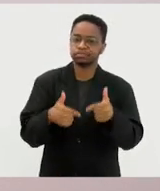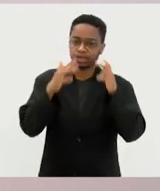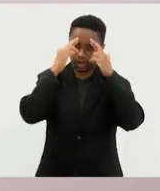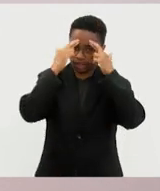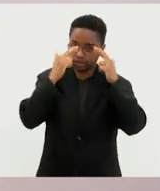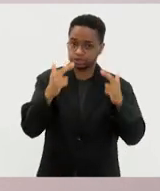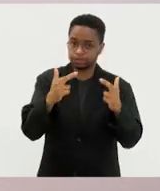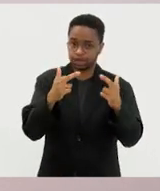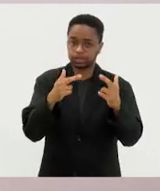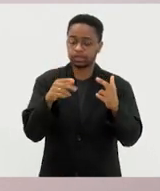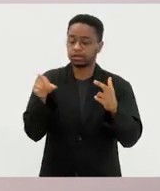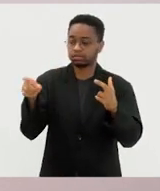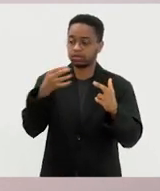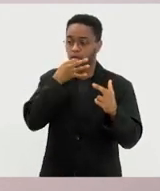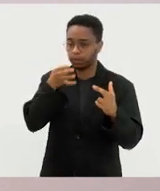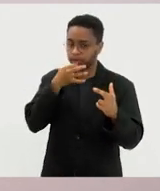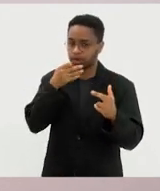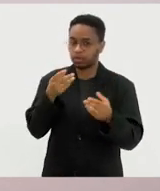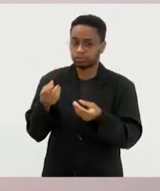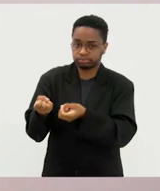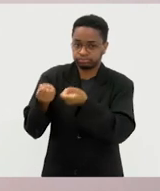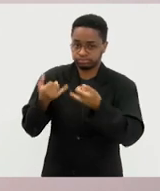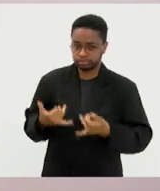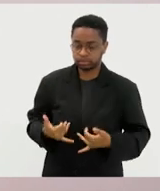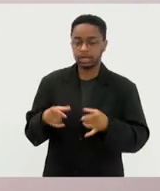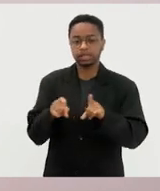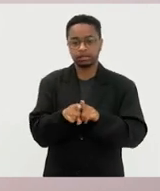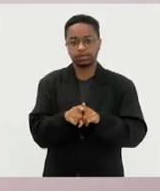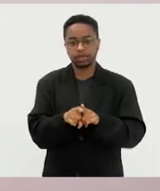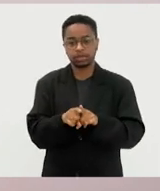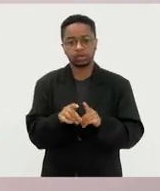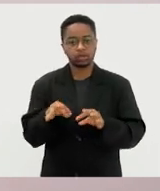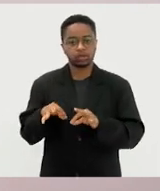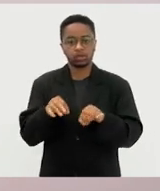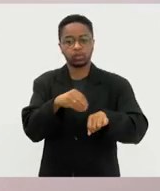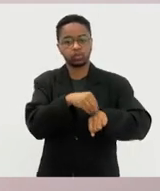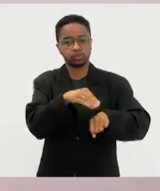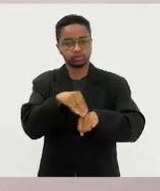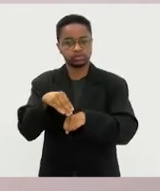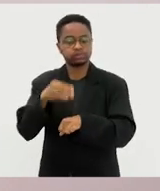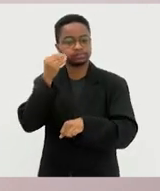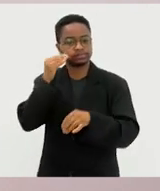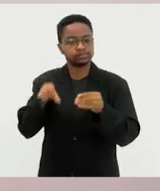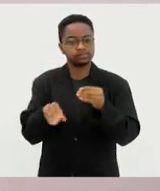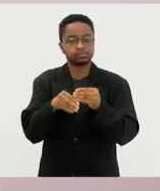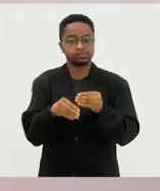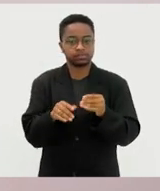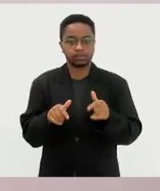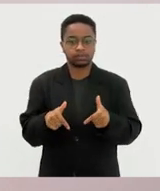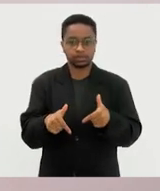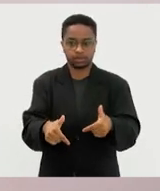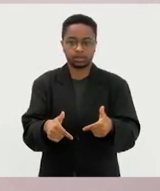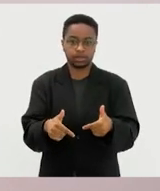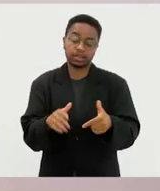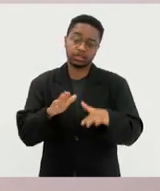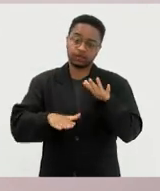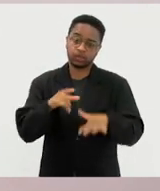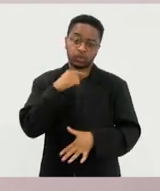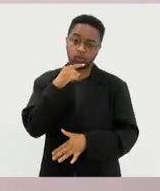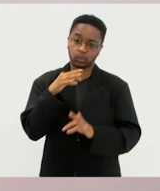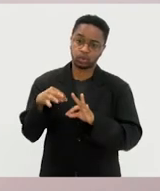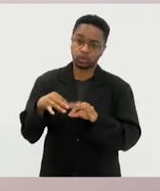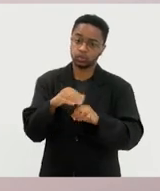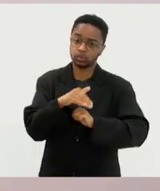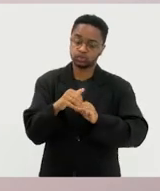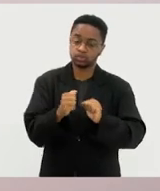as observações e todas as recomendações também para poder ser implementadas. Talvez não consigamos fazer todas ao mesmo tempo, mas elas